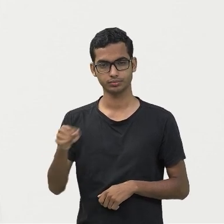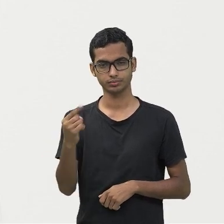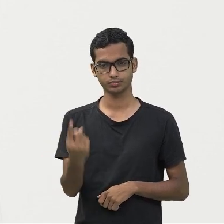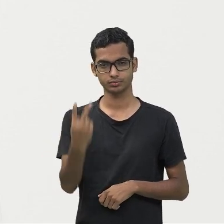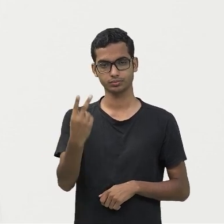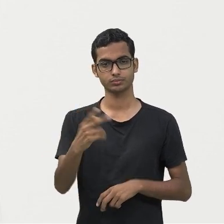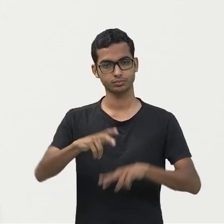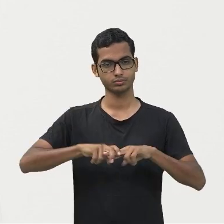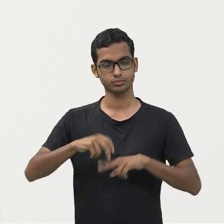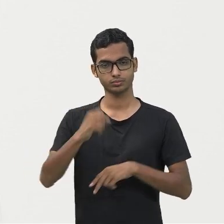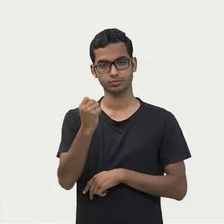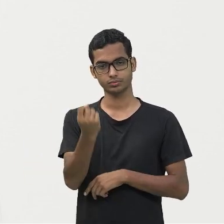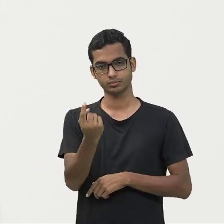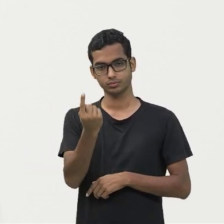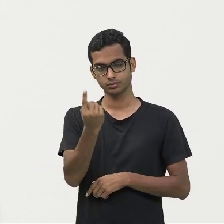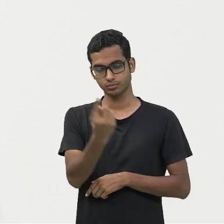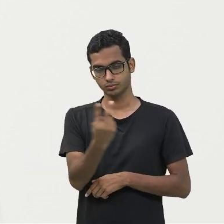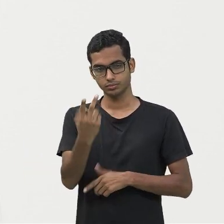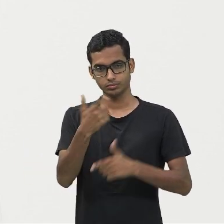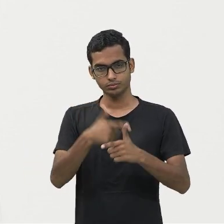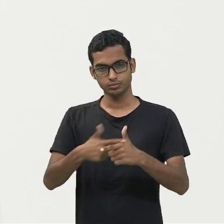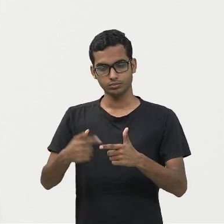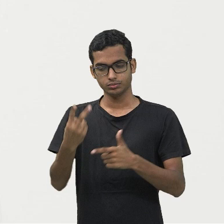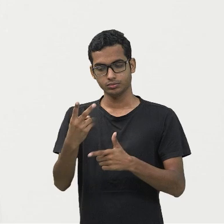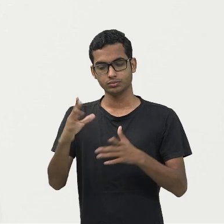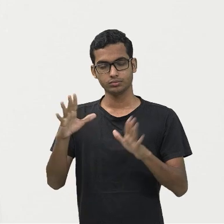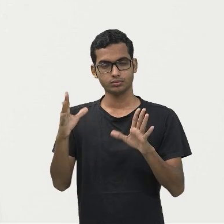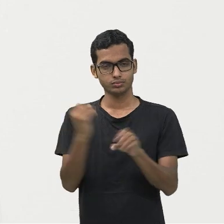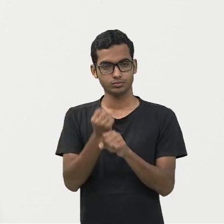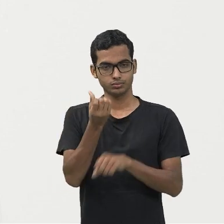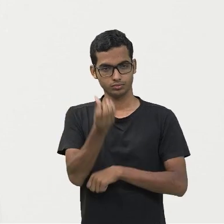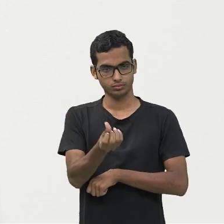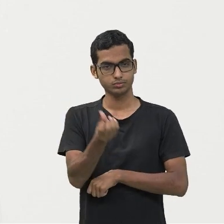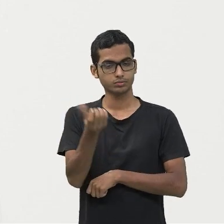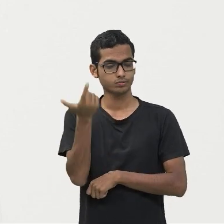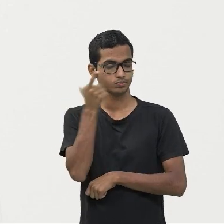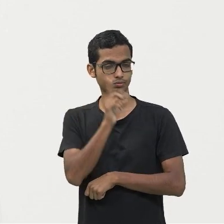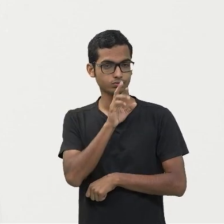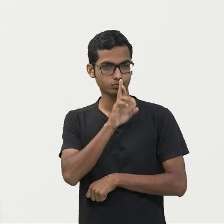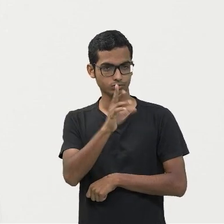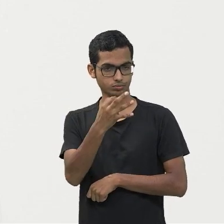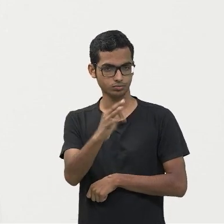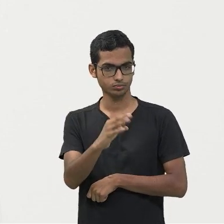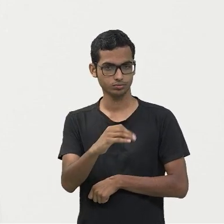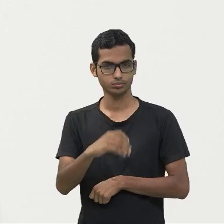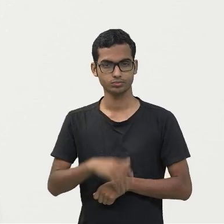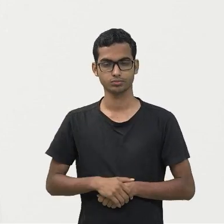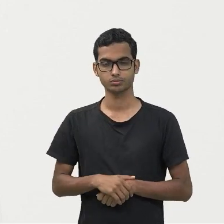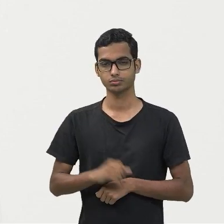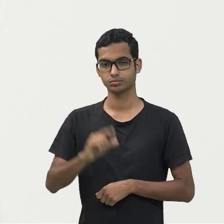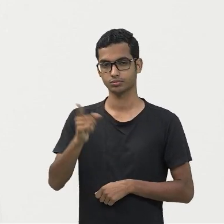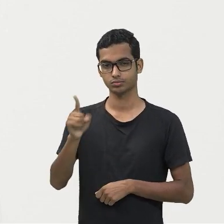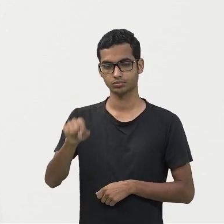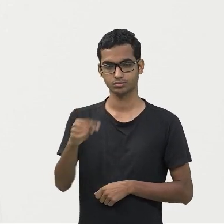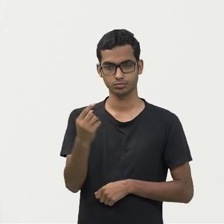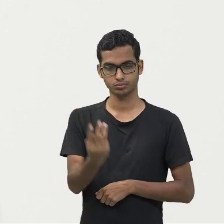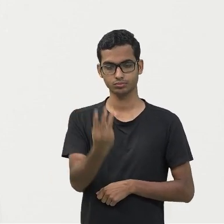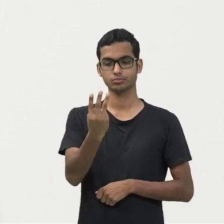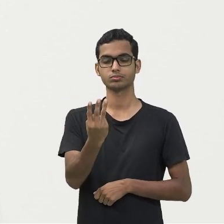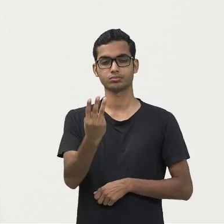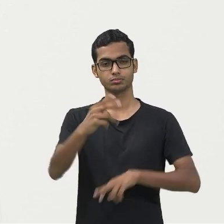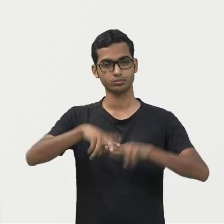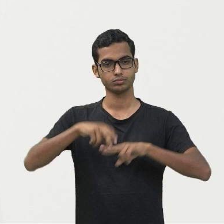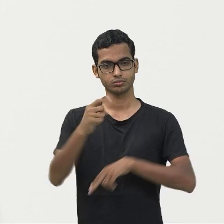12 dividido por 2 é 6, dá exato, tá? É 3, porque